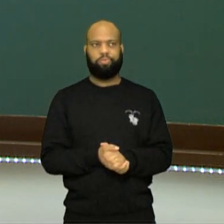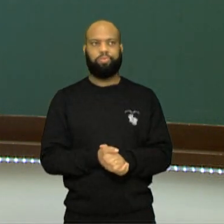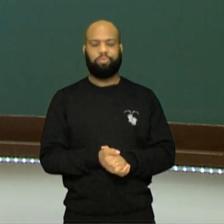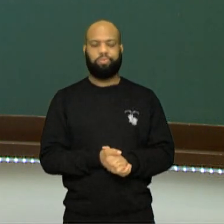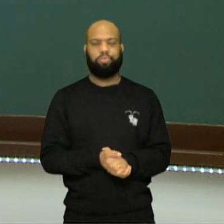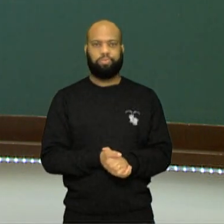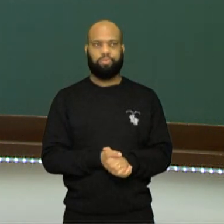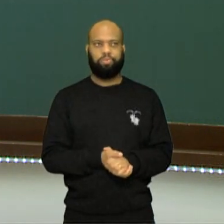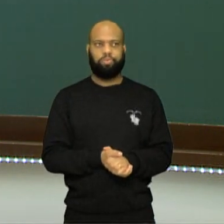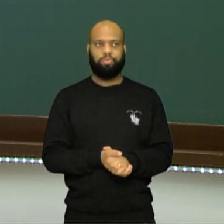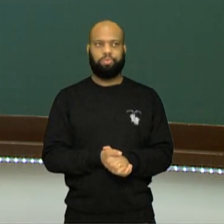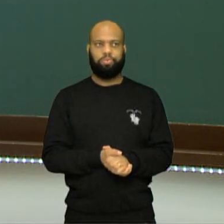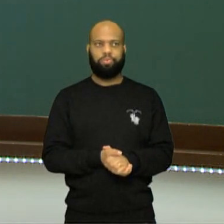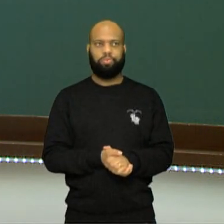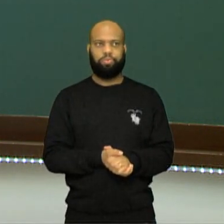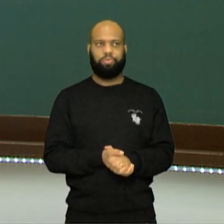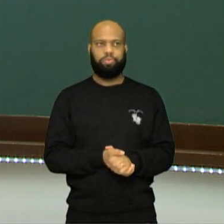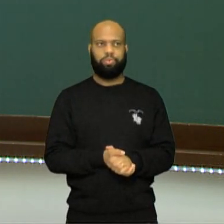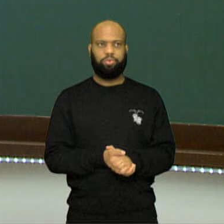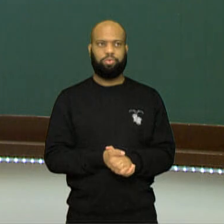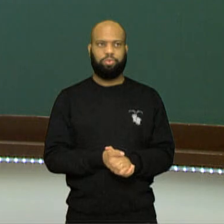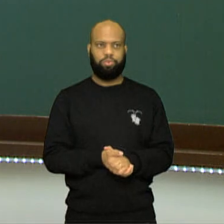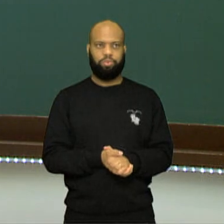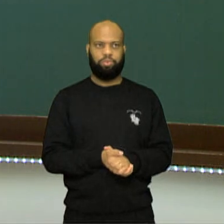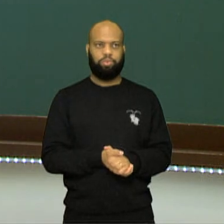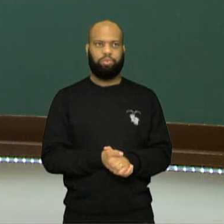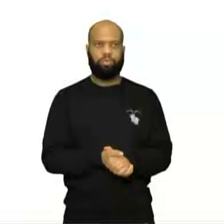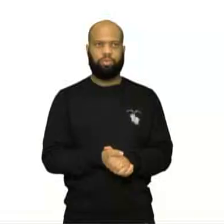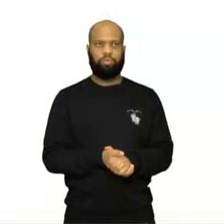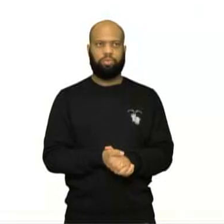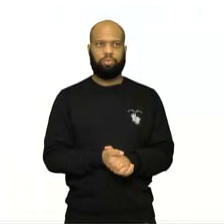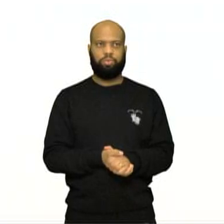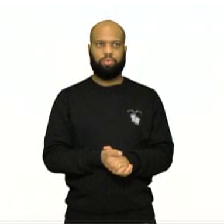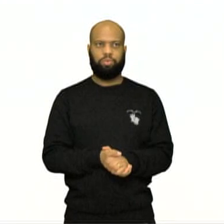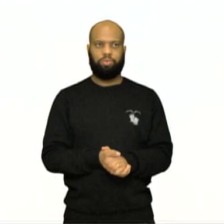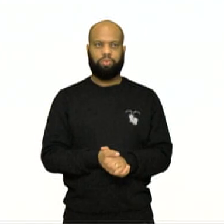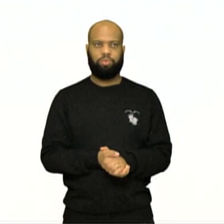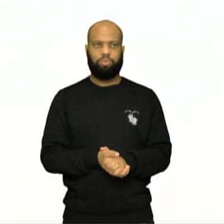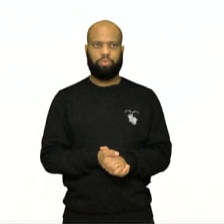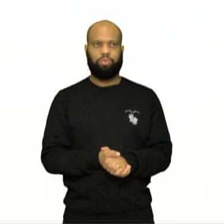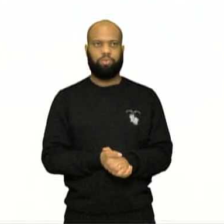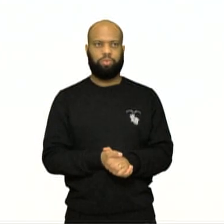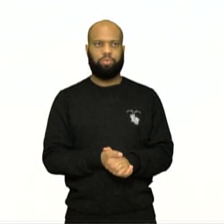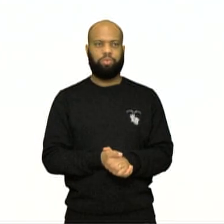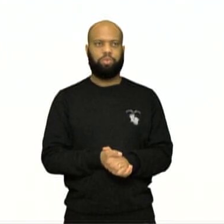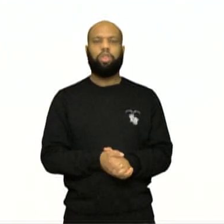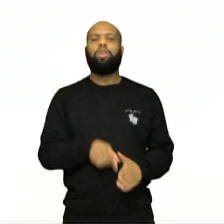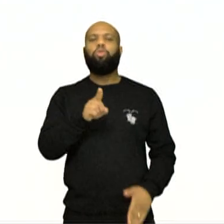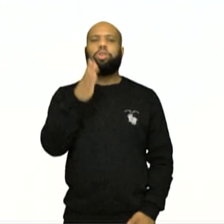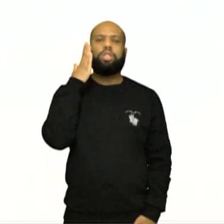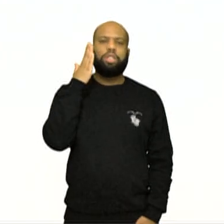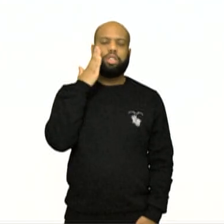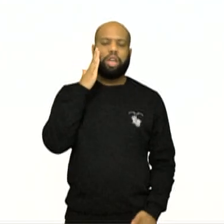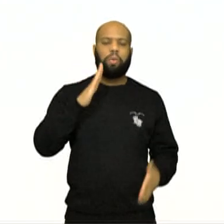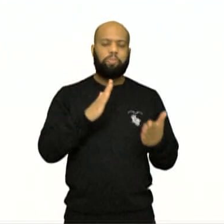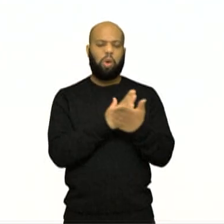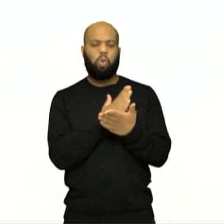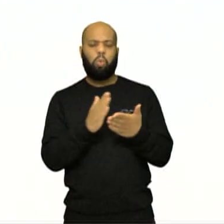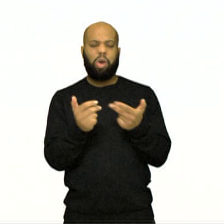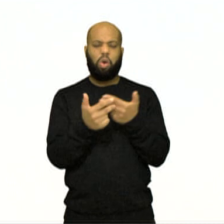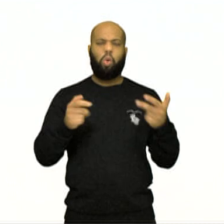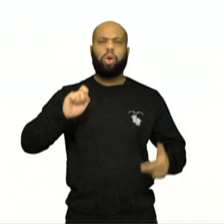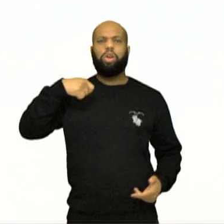know anything about the weather, winter sports and so on? Você sabe alguma coisa sobre o